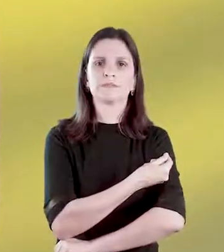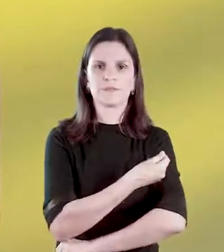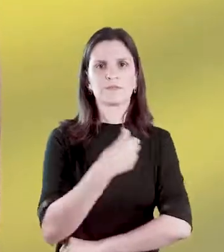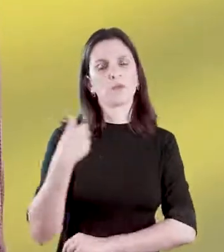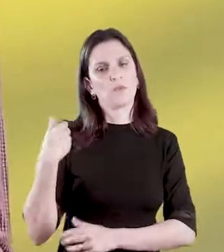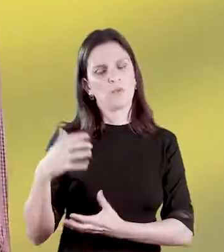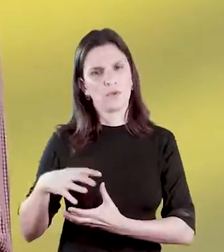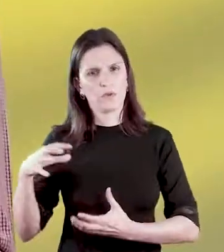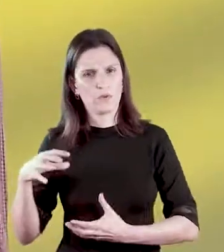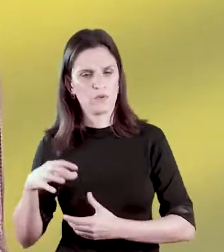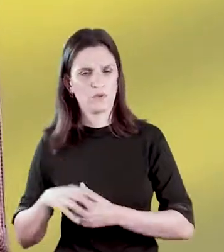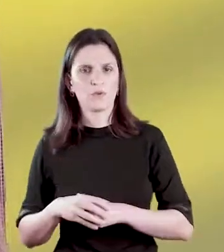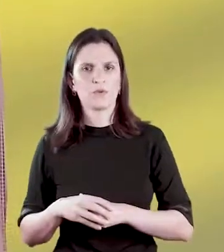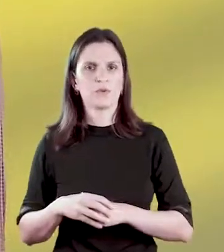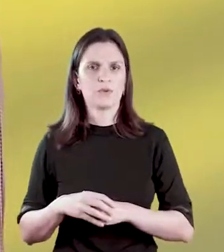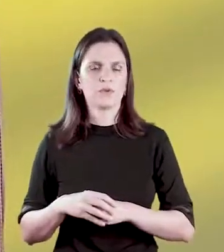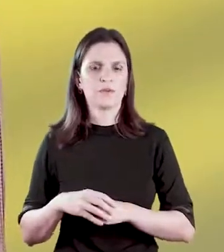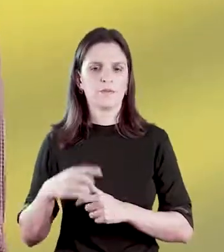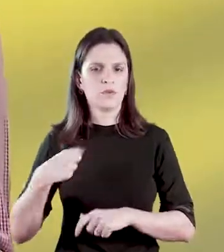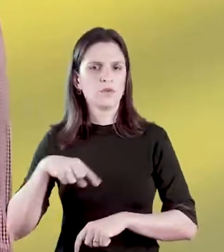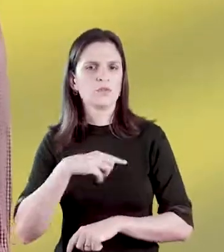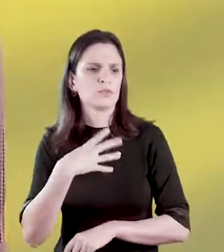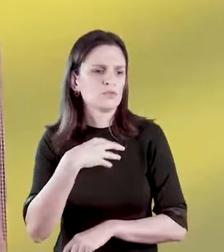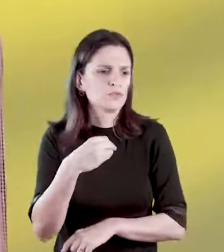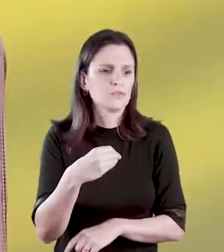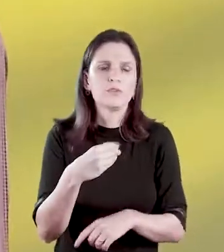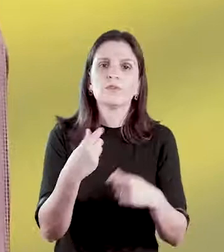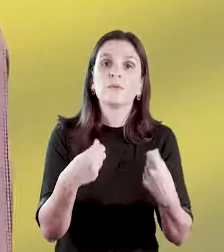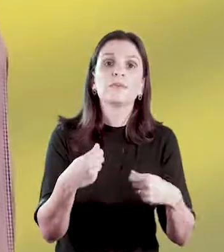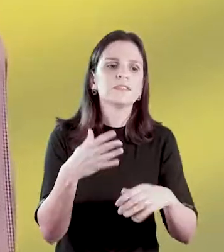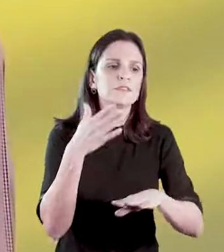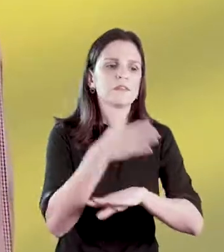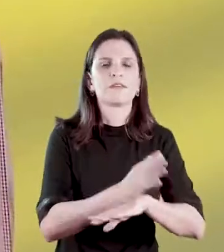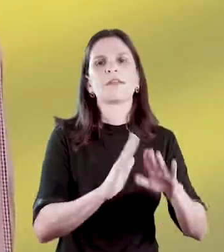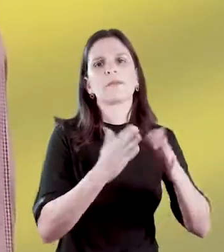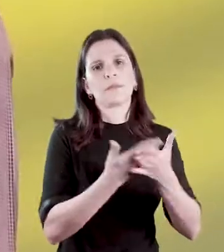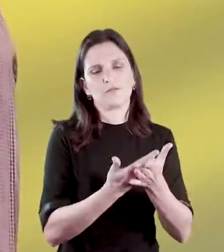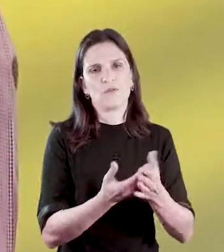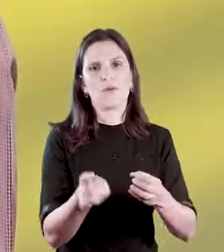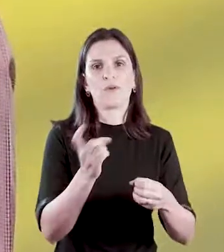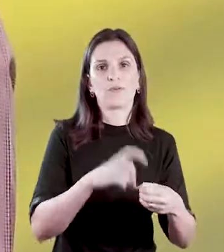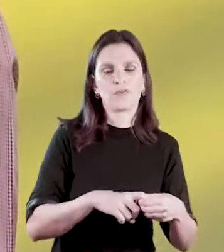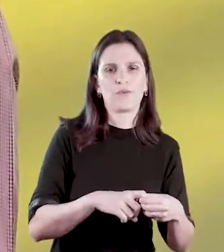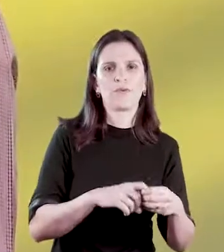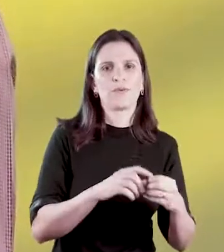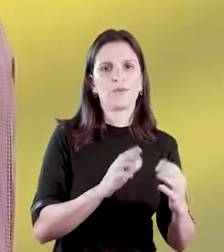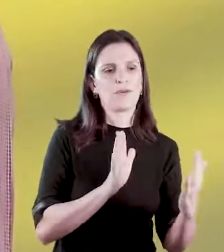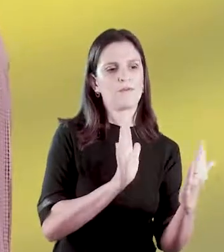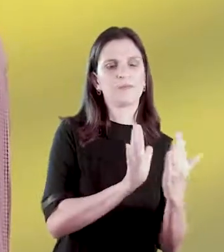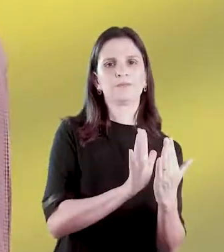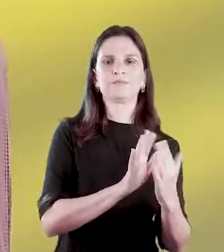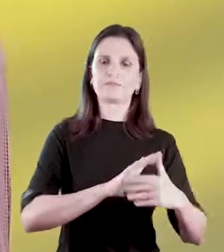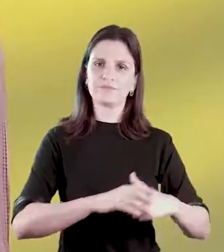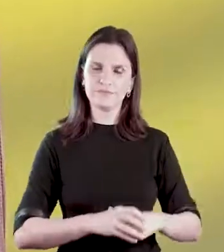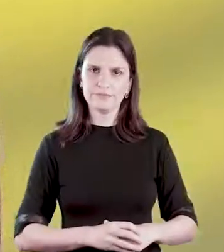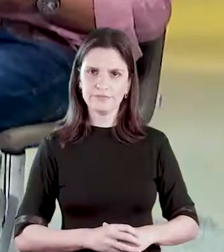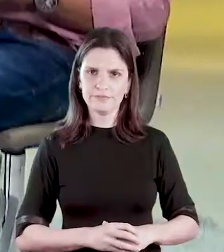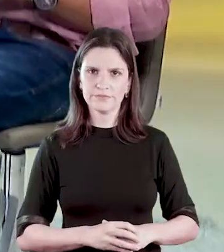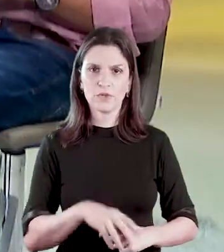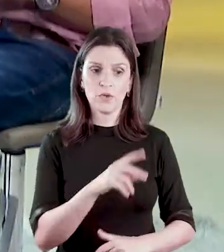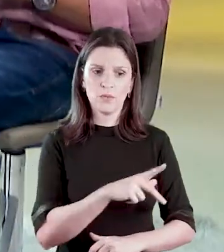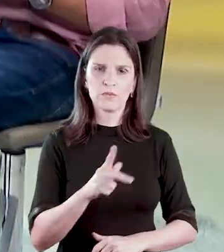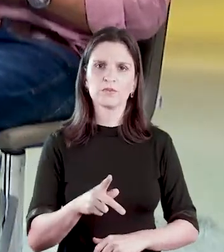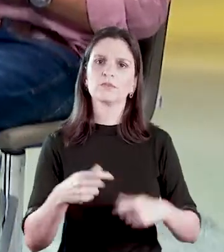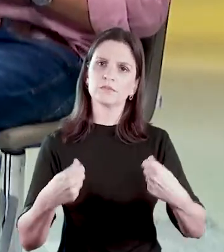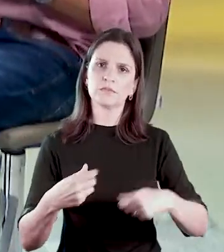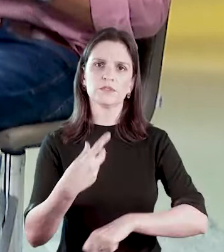sabe o nossos filhos todos depende e quem tá no presente pode esperar entendeu Então essa é uma estação que foi